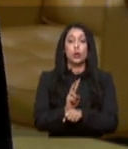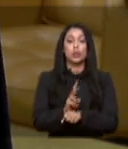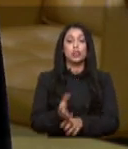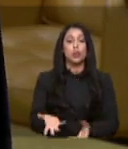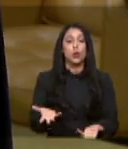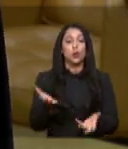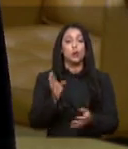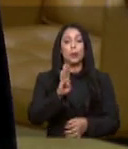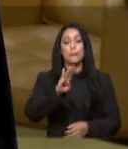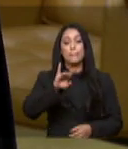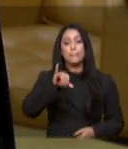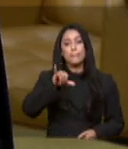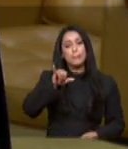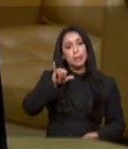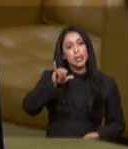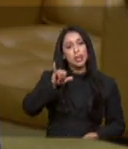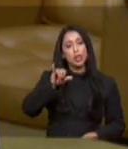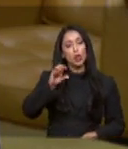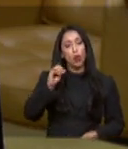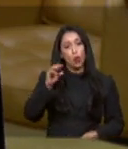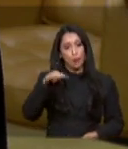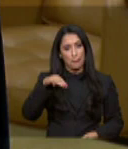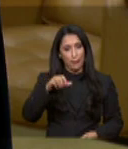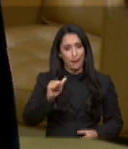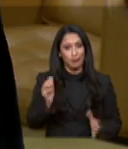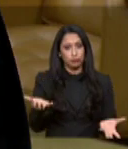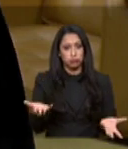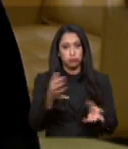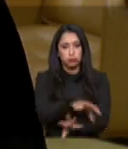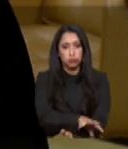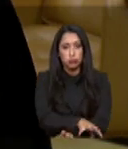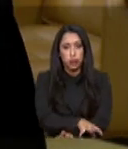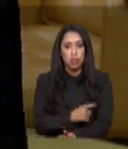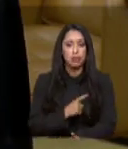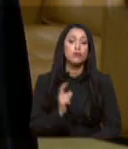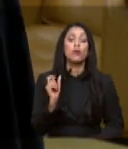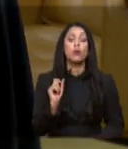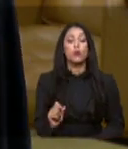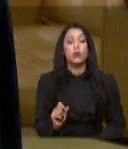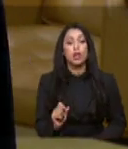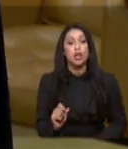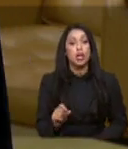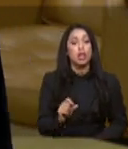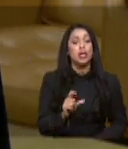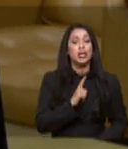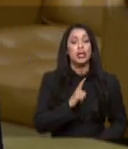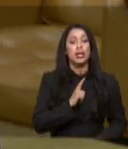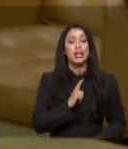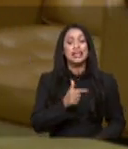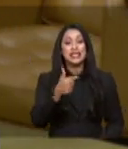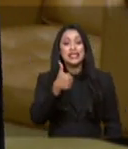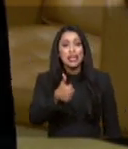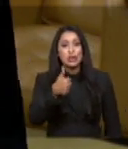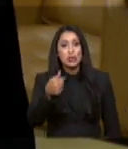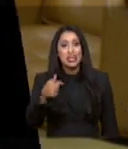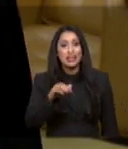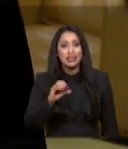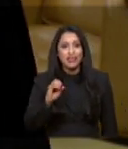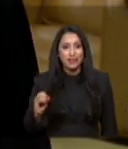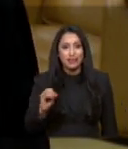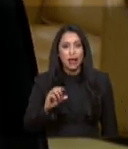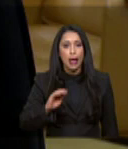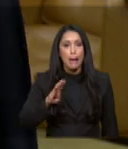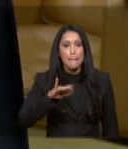operação, ela terá investimentos, na ordem de 170 bilhões de reais, o